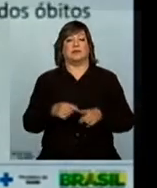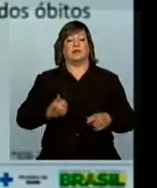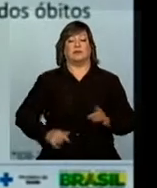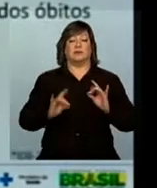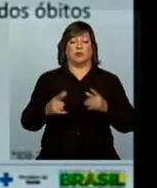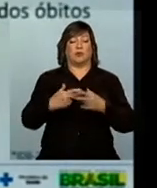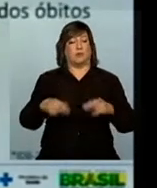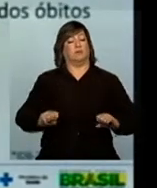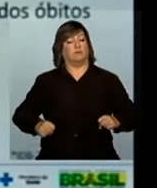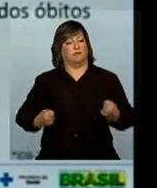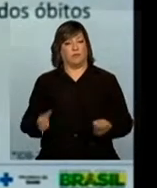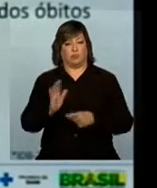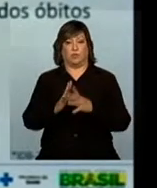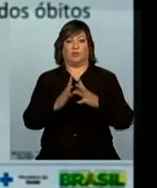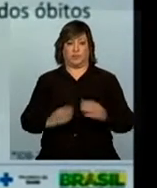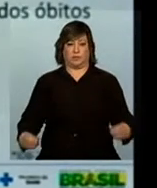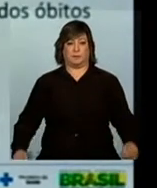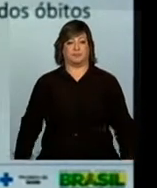passar?